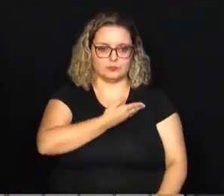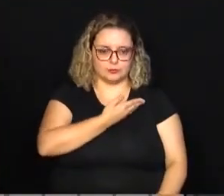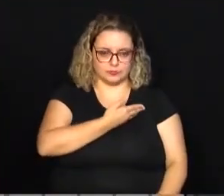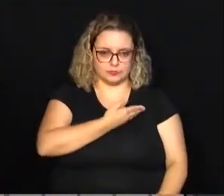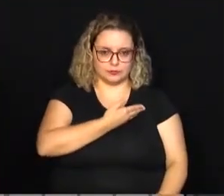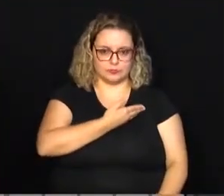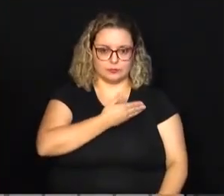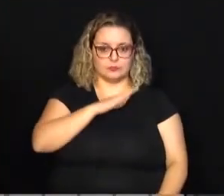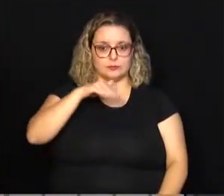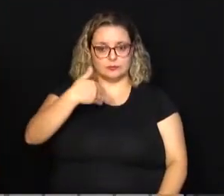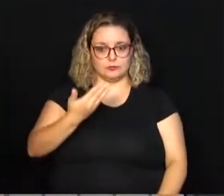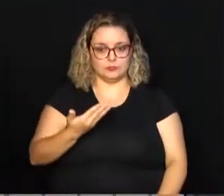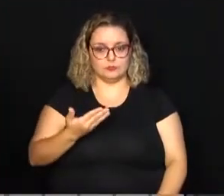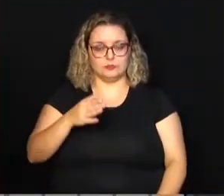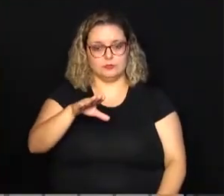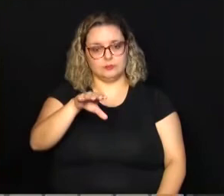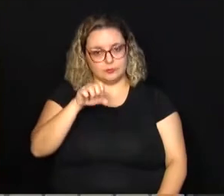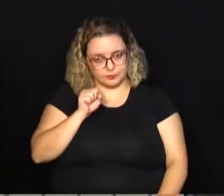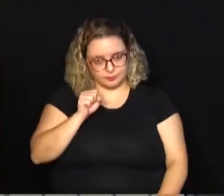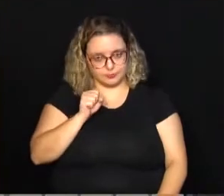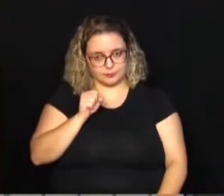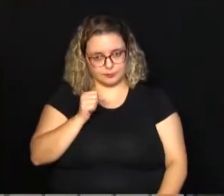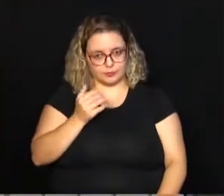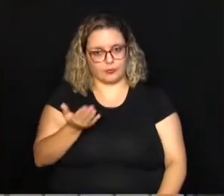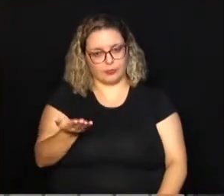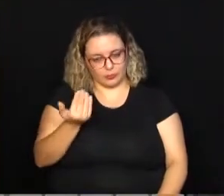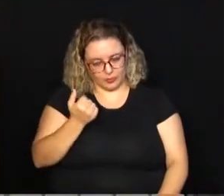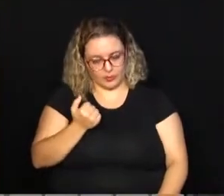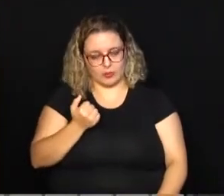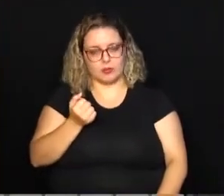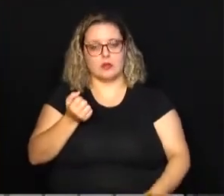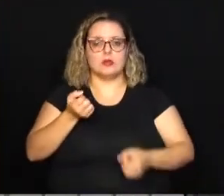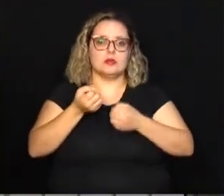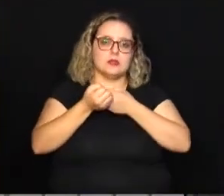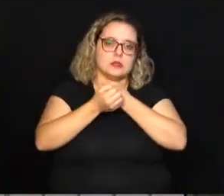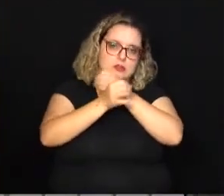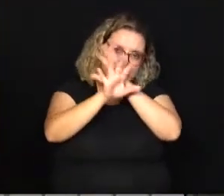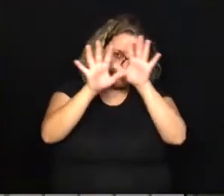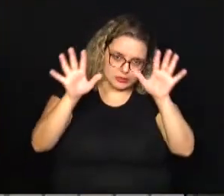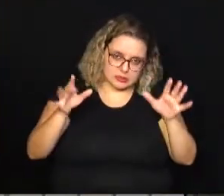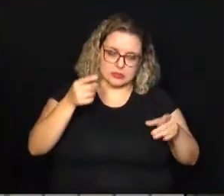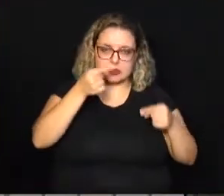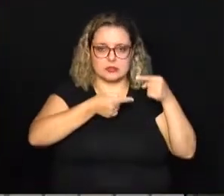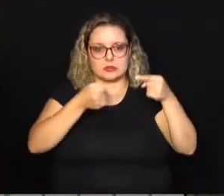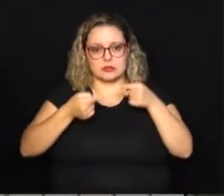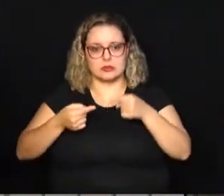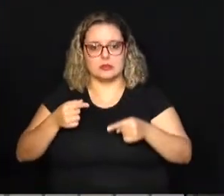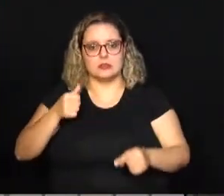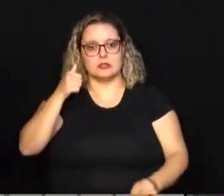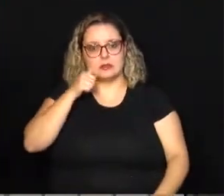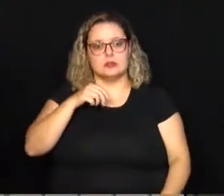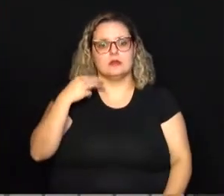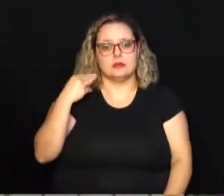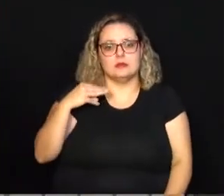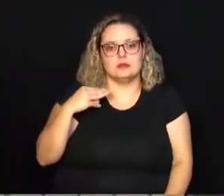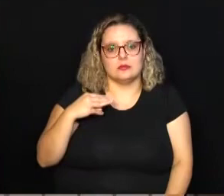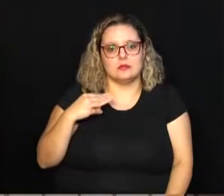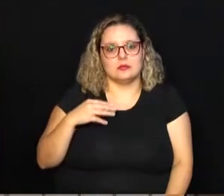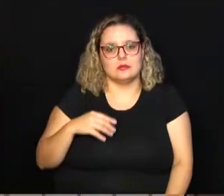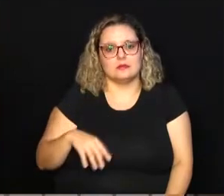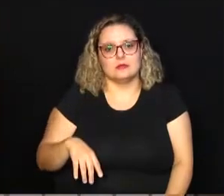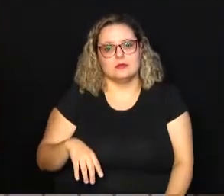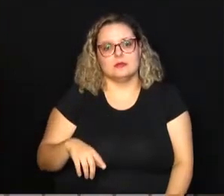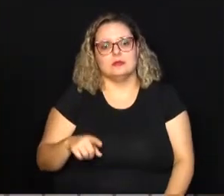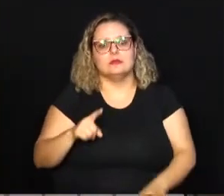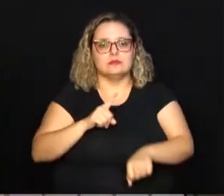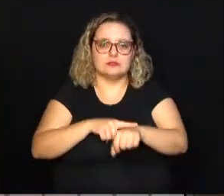quando solicitado for, venha prestar aí algumas informações, debater, né, Mariana? Eu acho que o tempo ficou